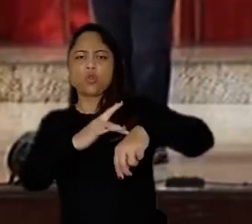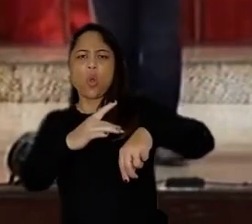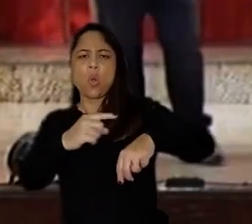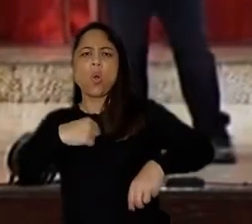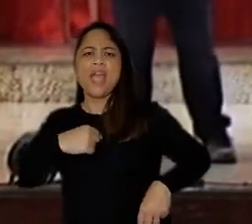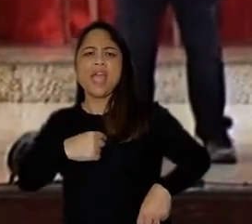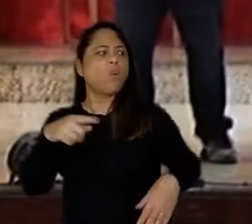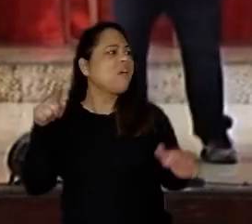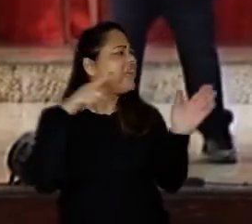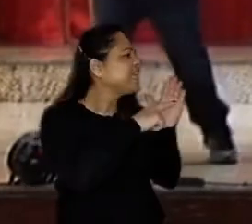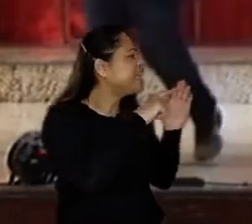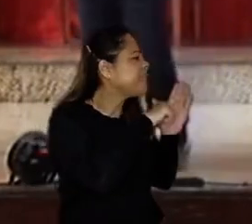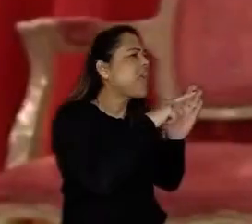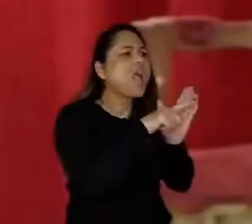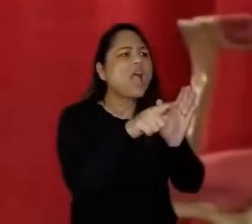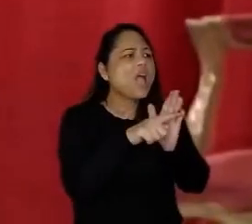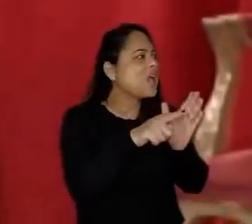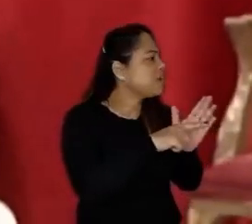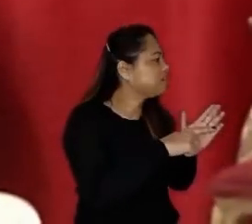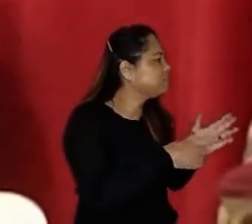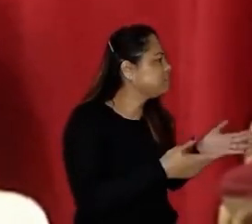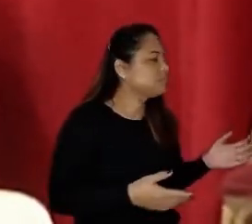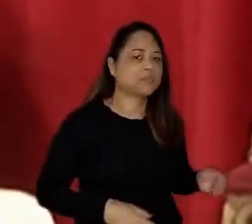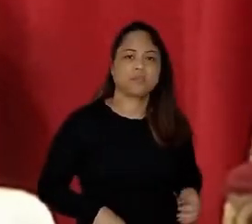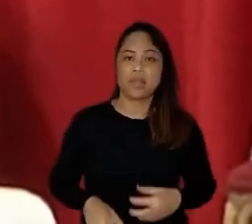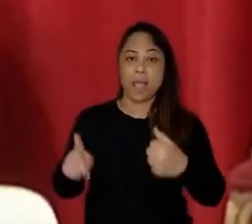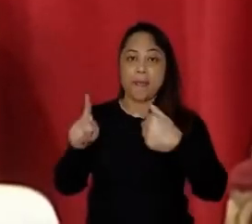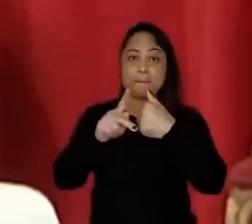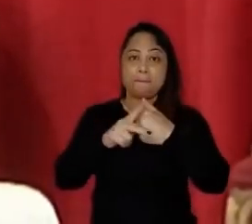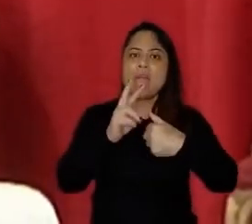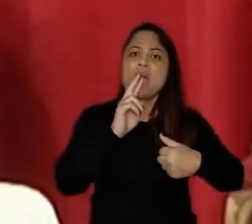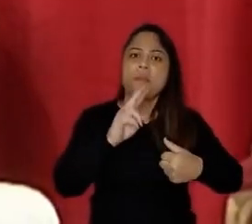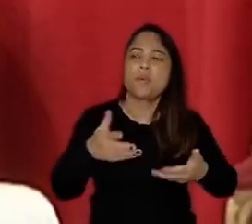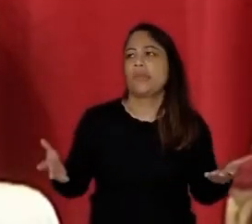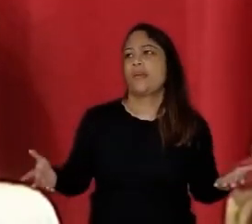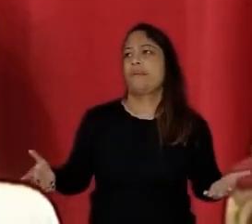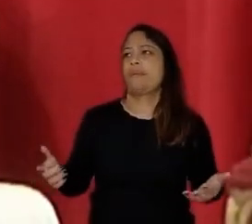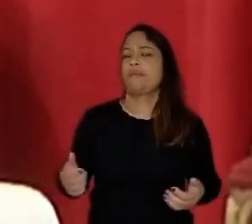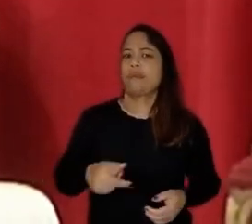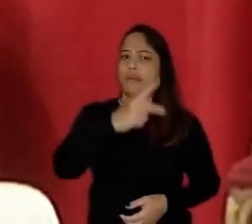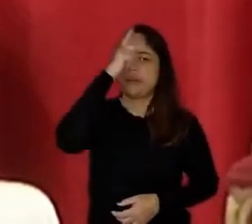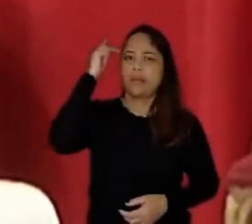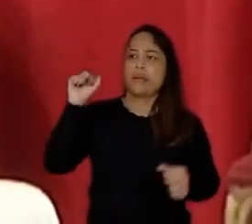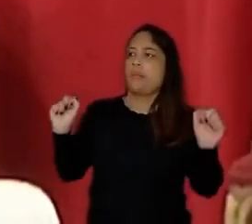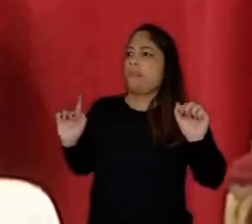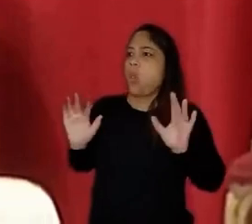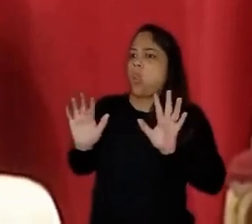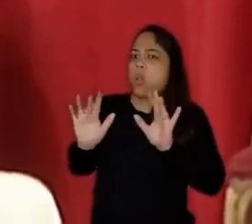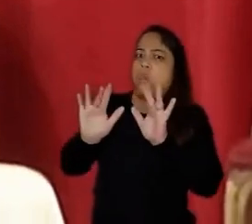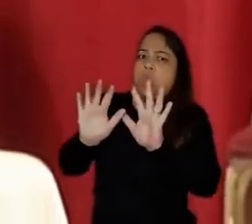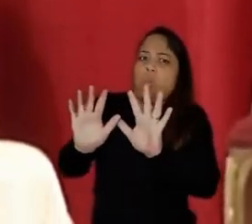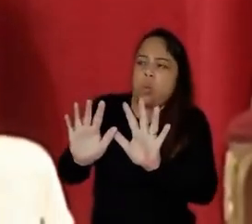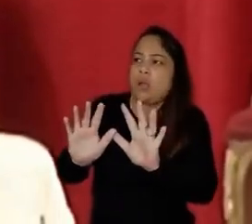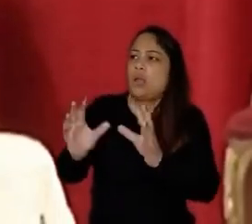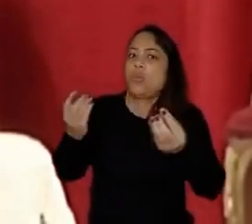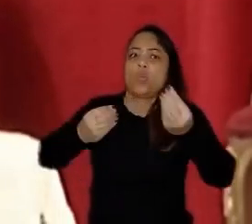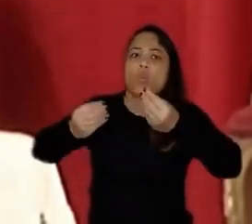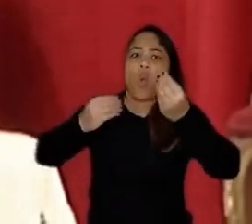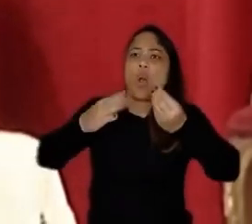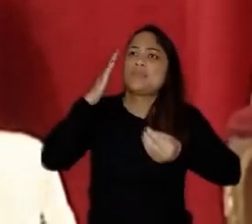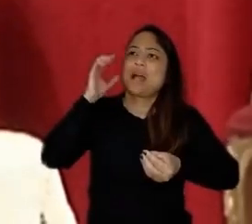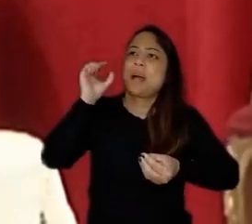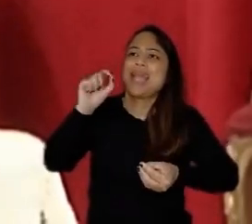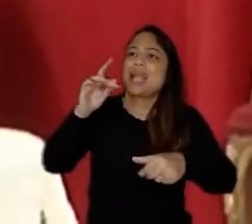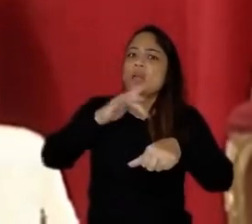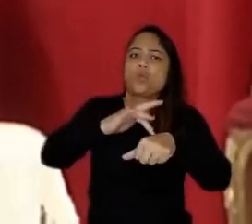Quem é? Pedro falou: Senhor, está cheio de gente aqui te empurrando, passando a mão no Senhor, e o Senhor pergunta quem te